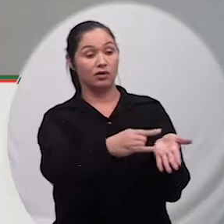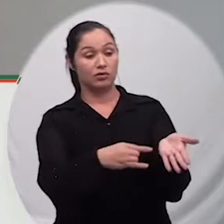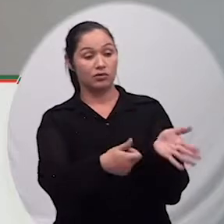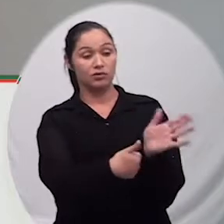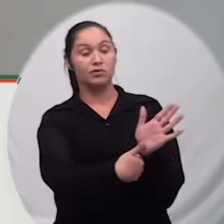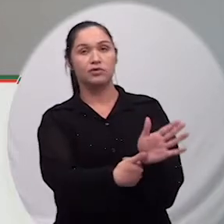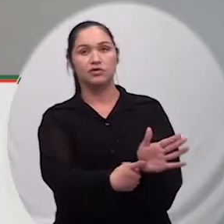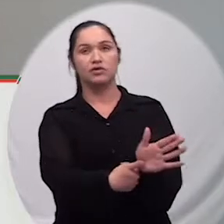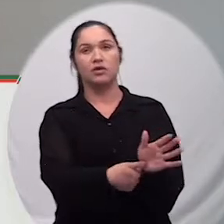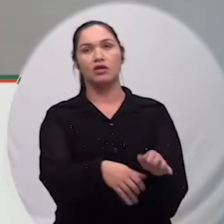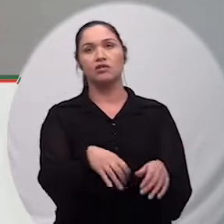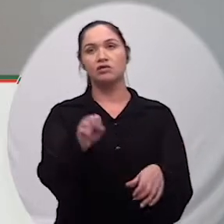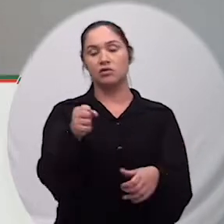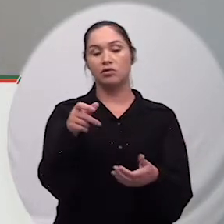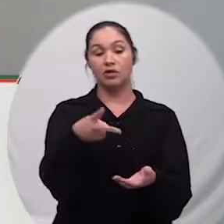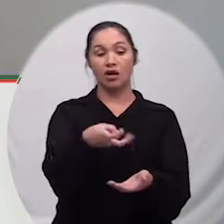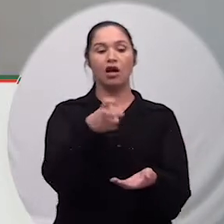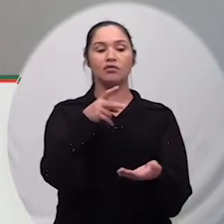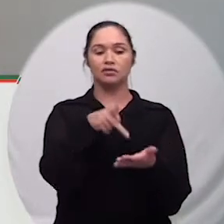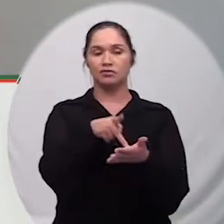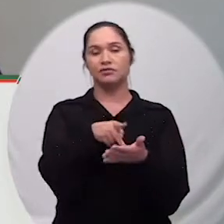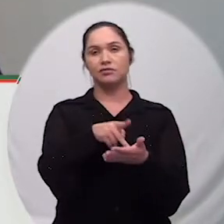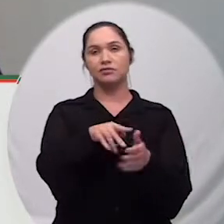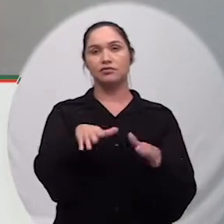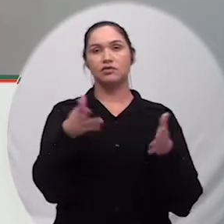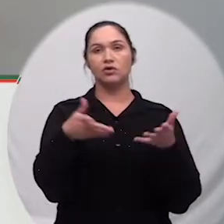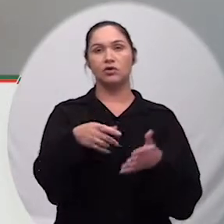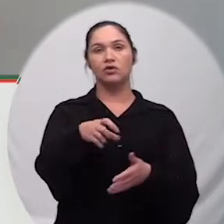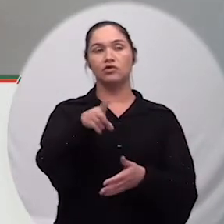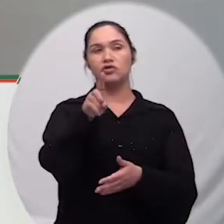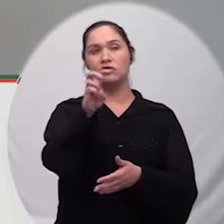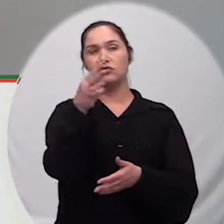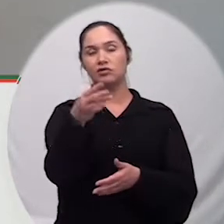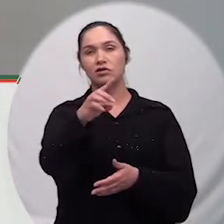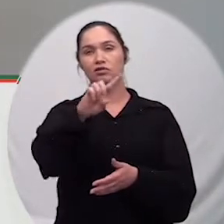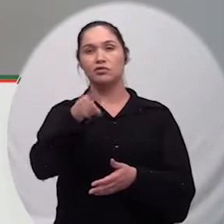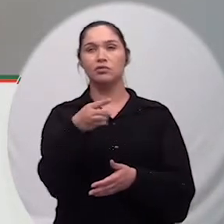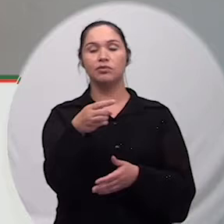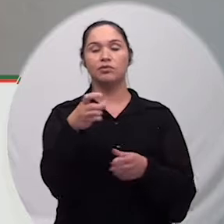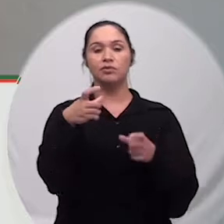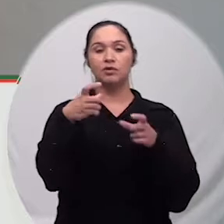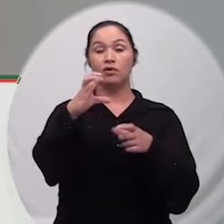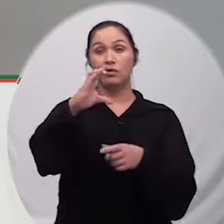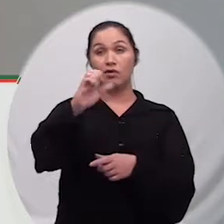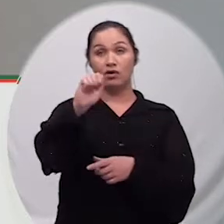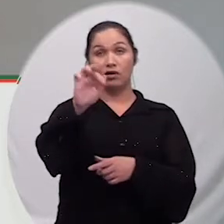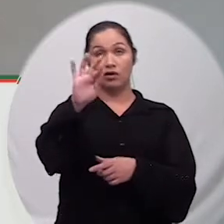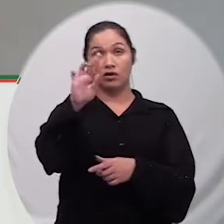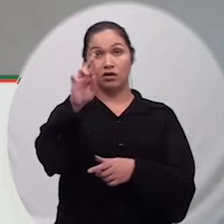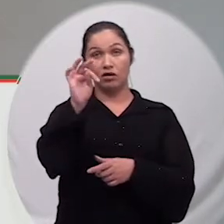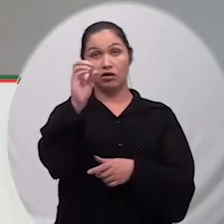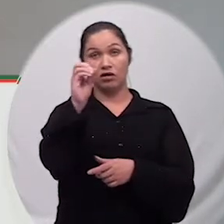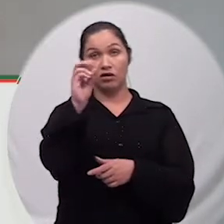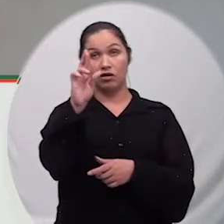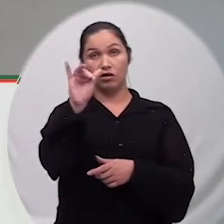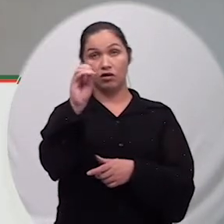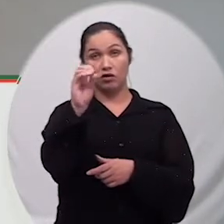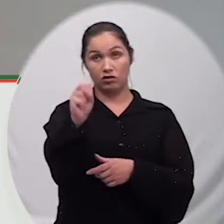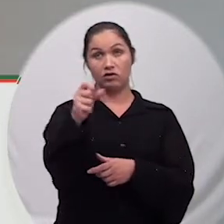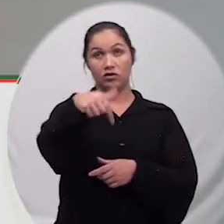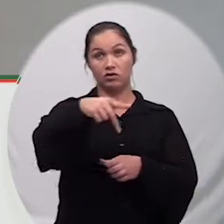verdadeiro. Hoje existem mais de 13 mil cartórios no Brasil. Eles juntos, todos juntos, faturam mais de 1 bilhão por